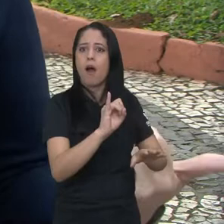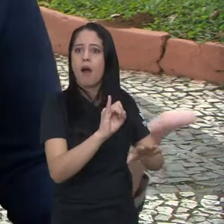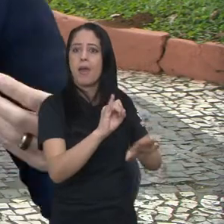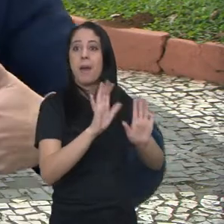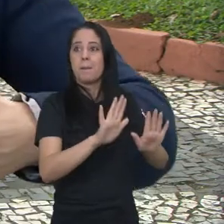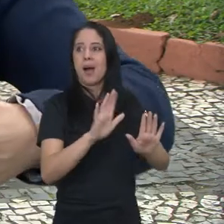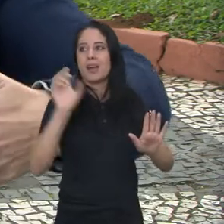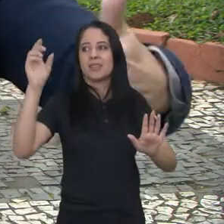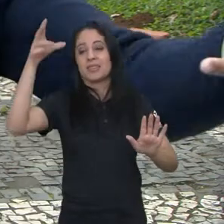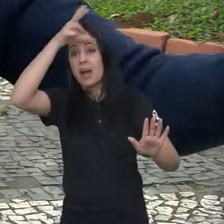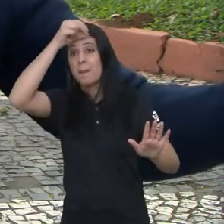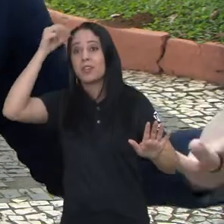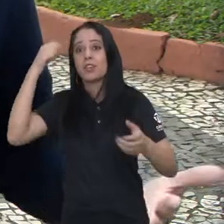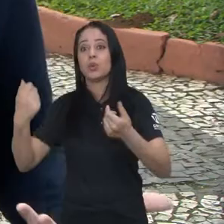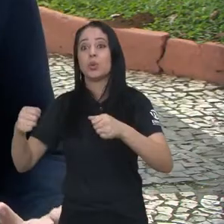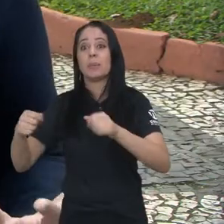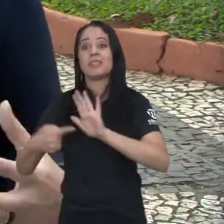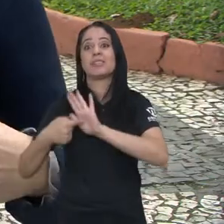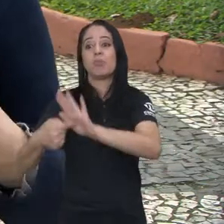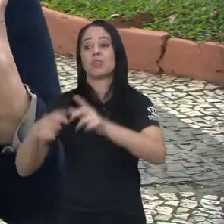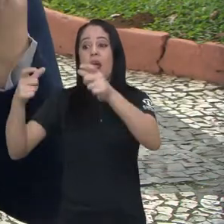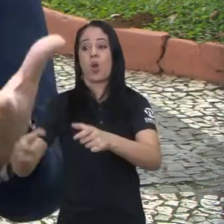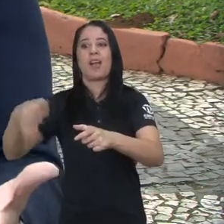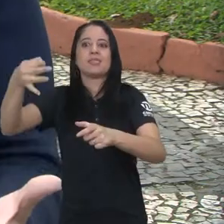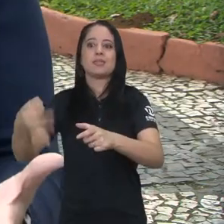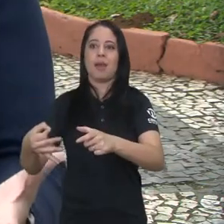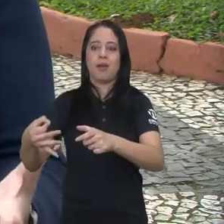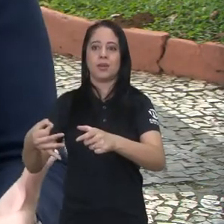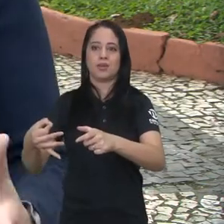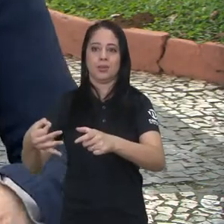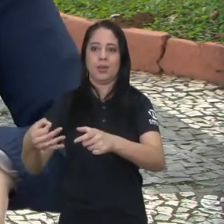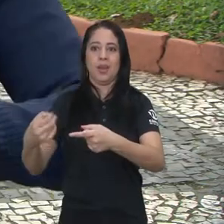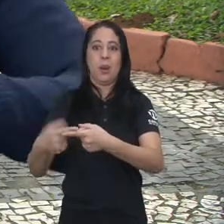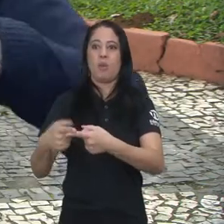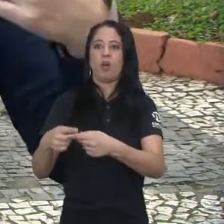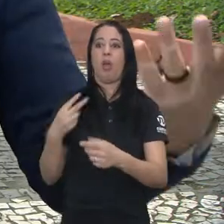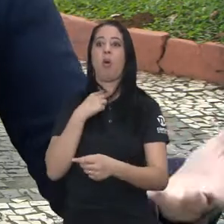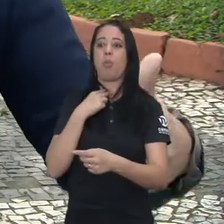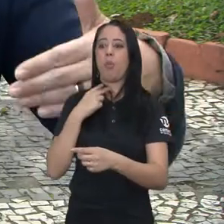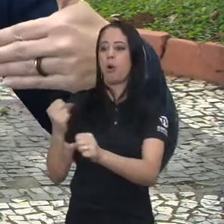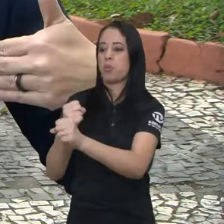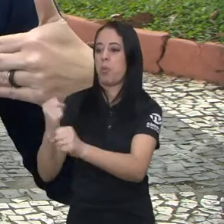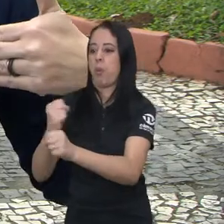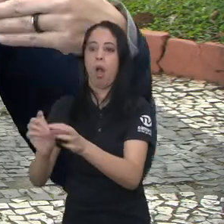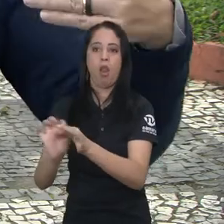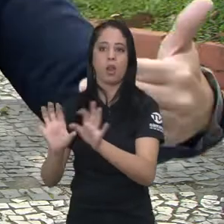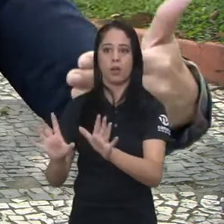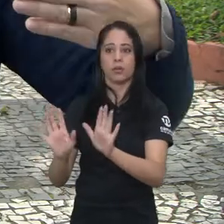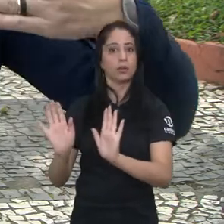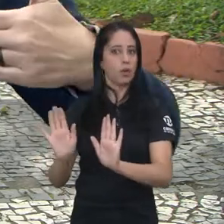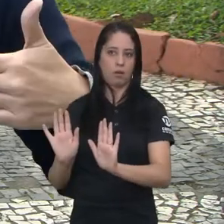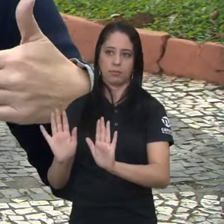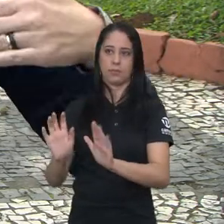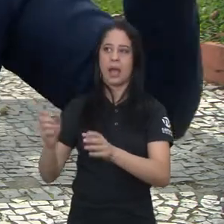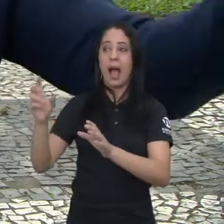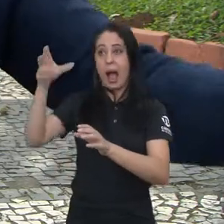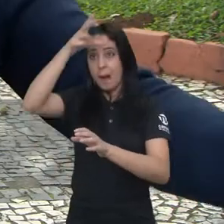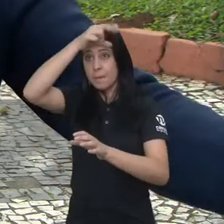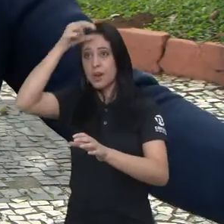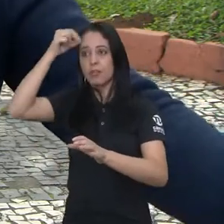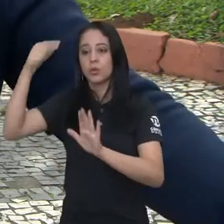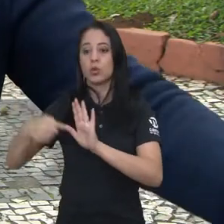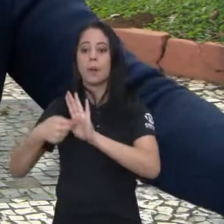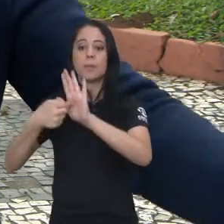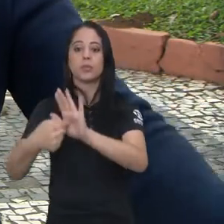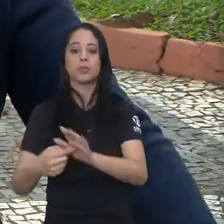prefeitura CDs um espaço então eles entravam com a construção mas esse trâmite entre a